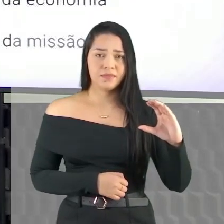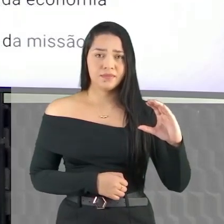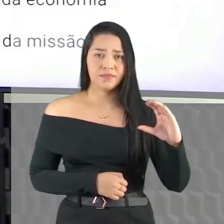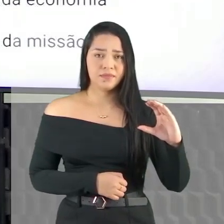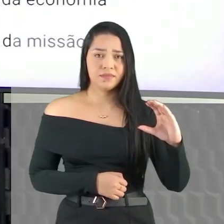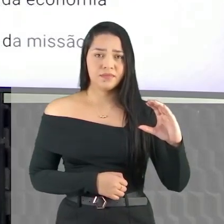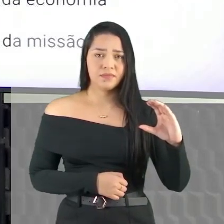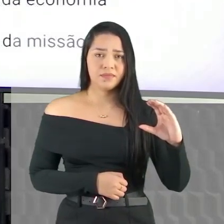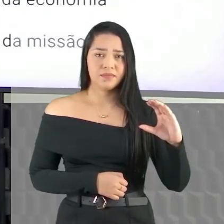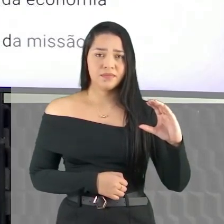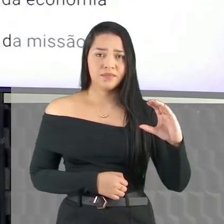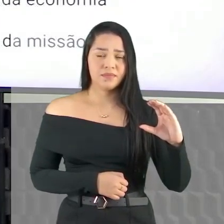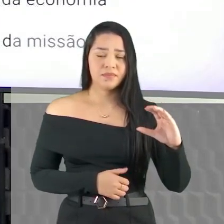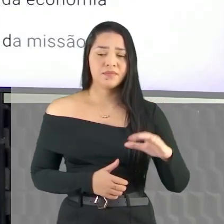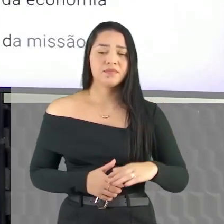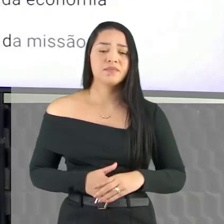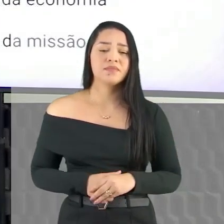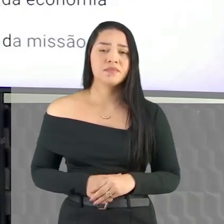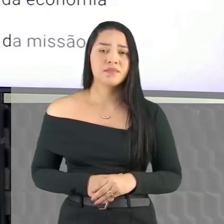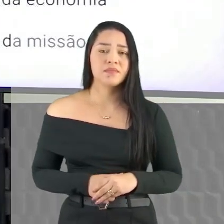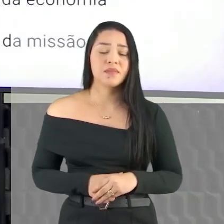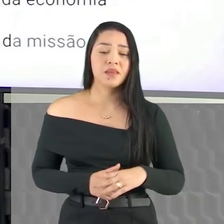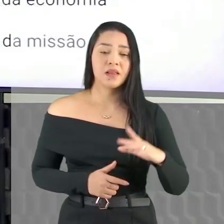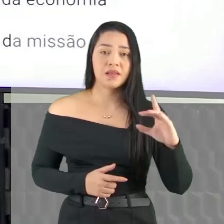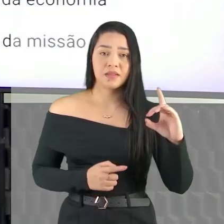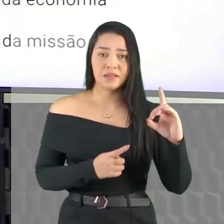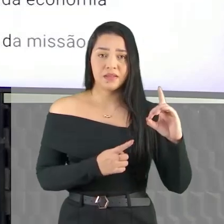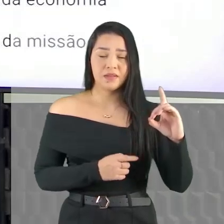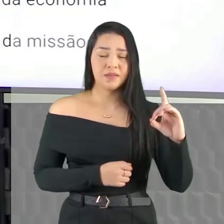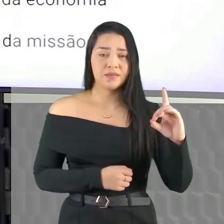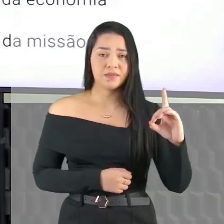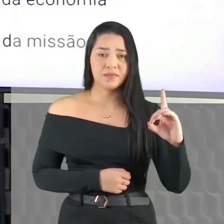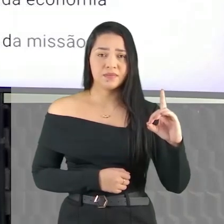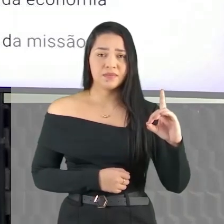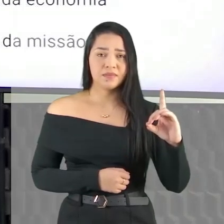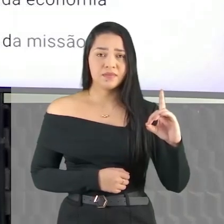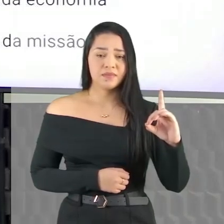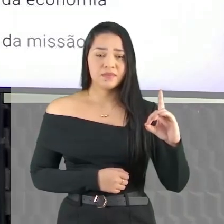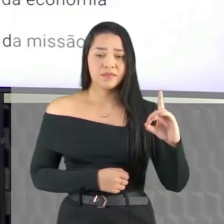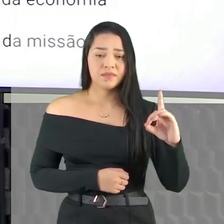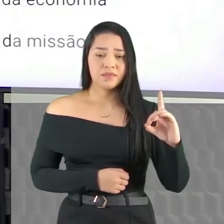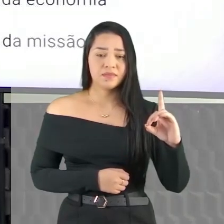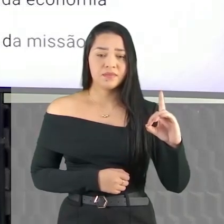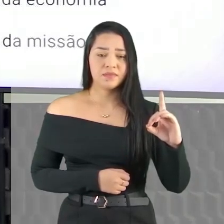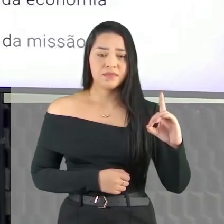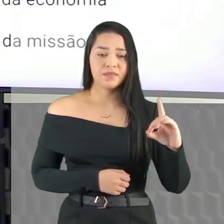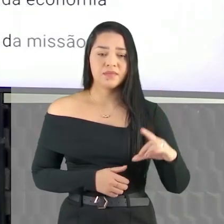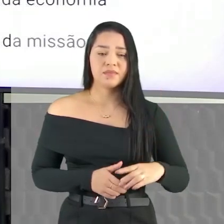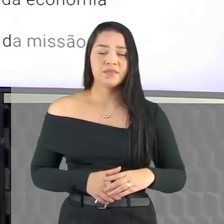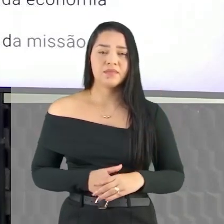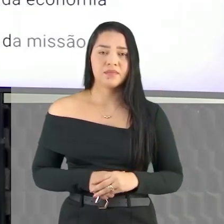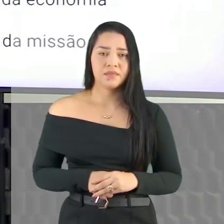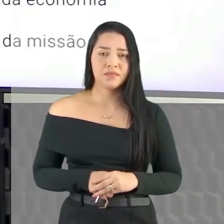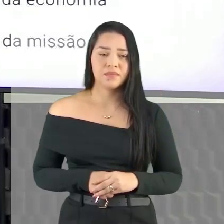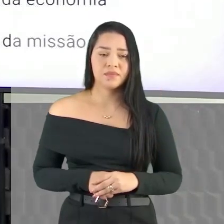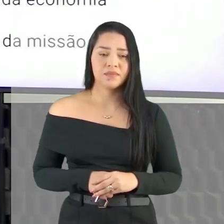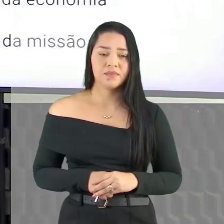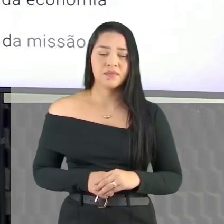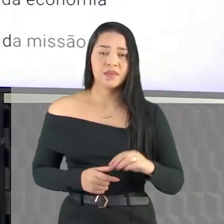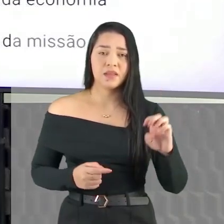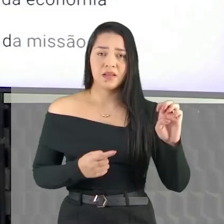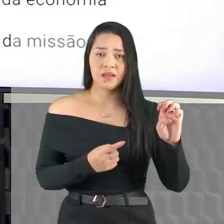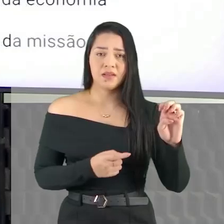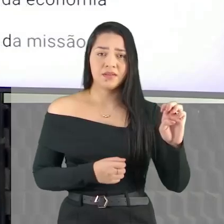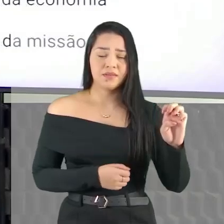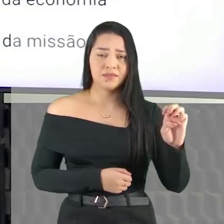fascismo, adoção do determinismo biológico. A letra D, socialismo, planificação da economia nacional. E